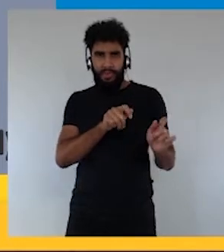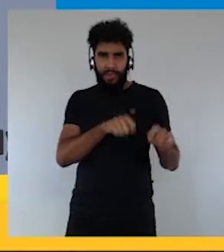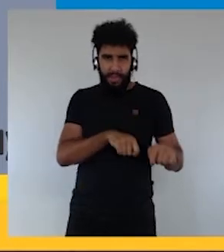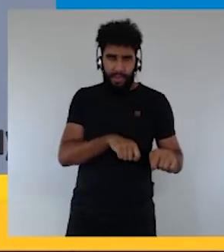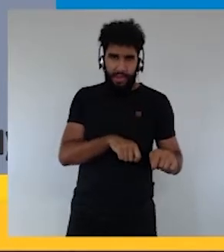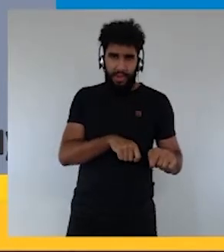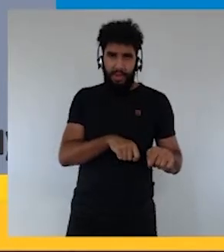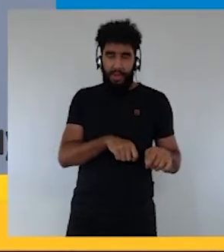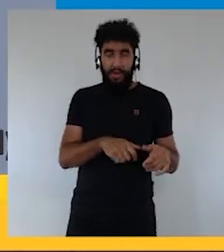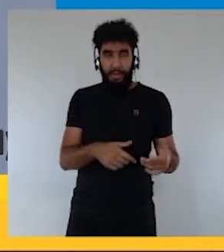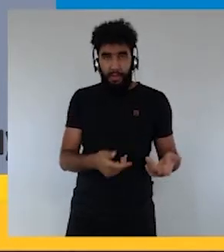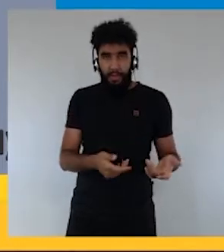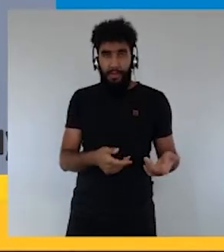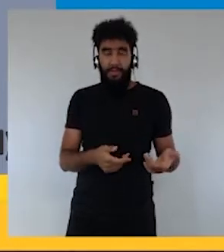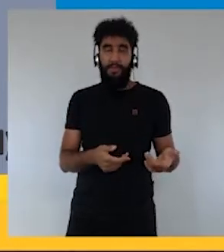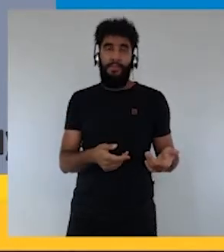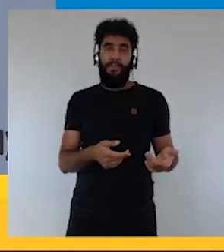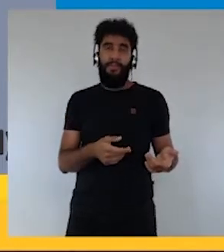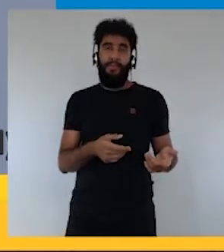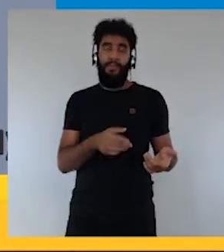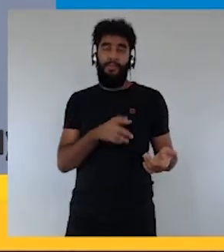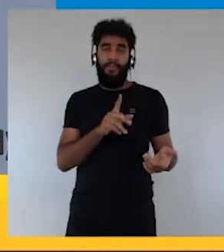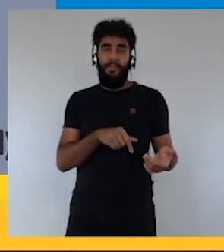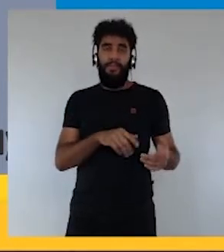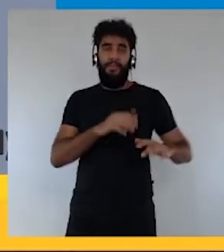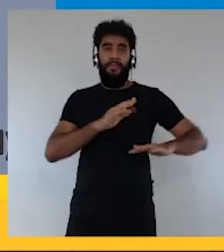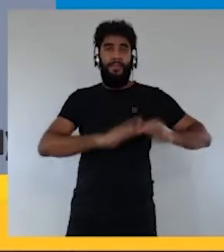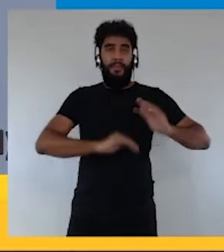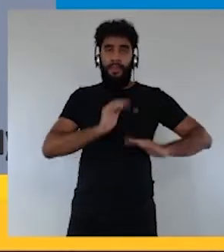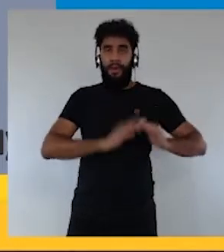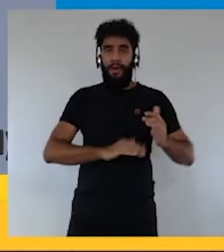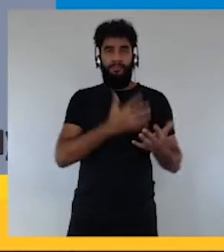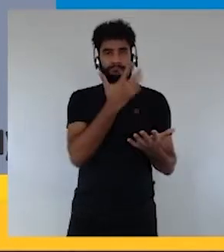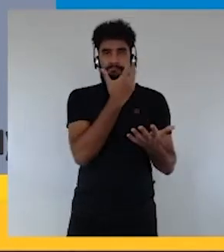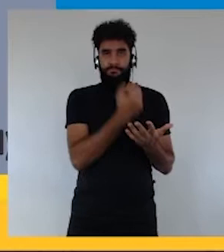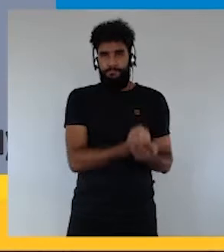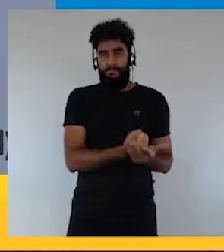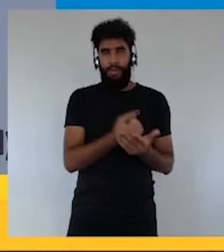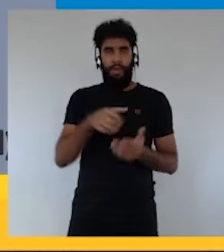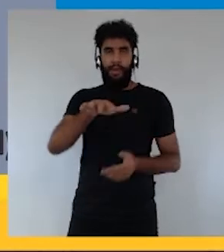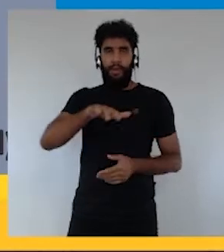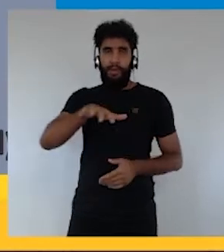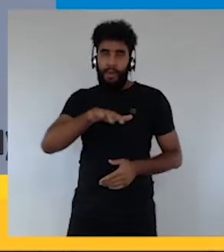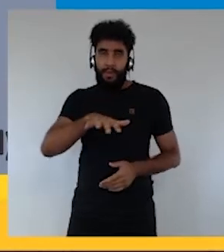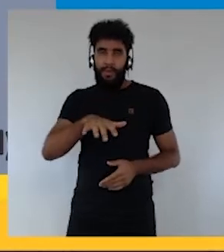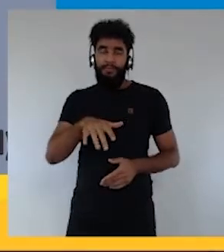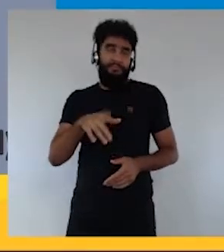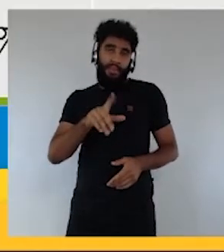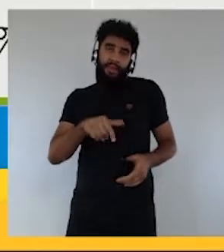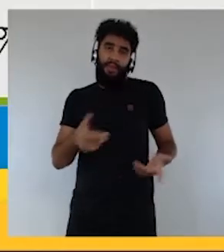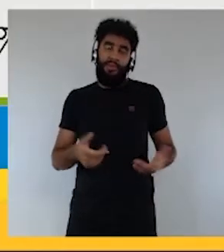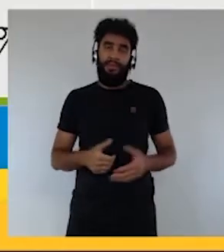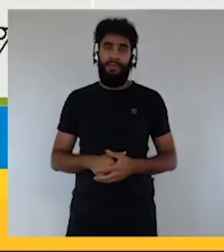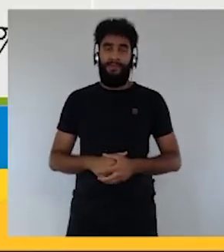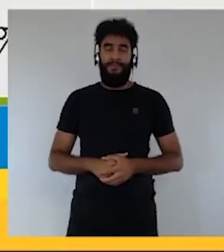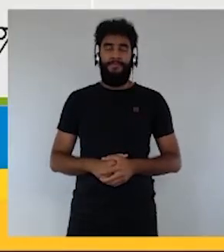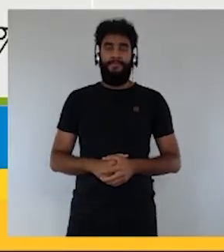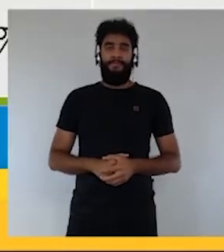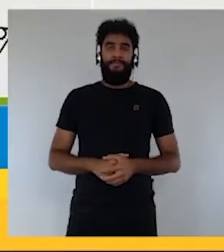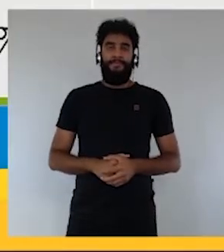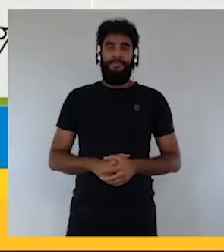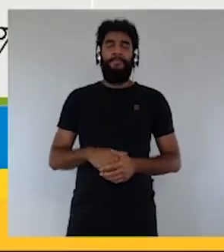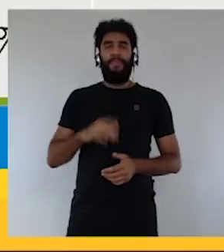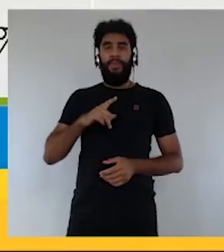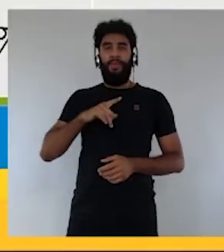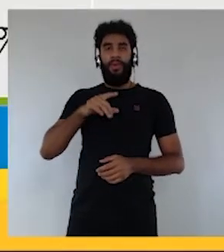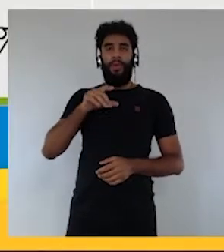discricionalidade procedimental, e isso vira uma prática consolidada no mercado. Pelo menos era assim que era. E aí eu tenho essa tabelinha